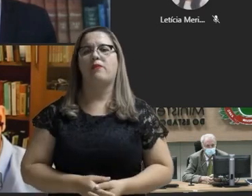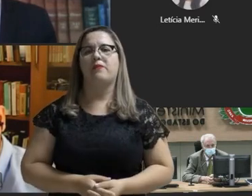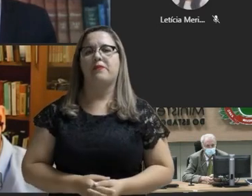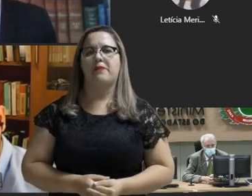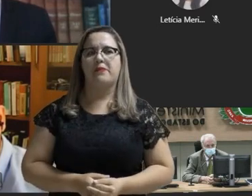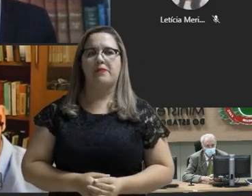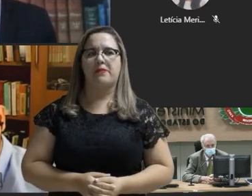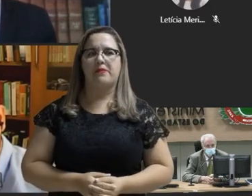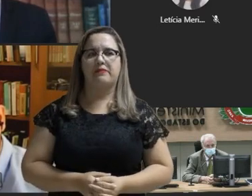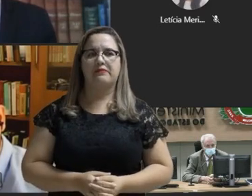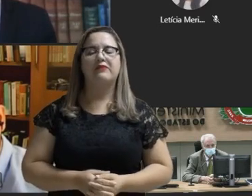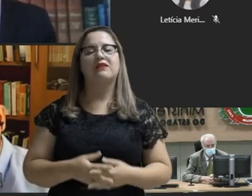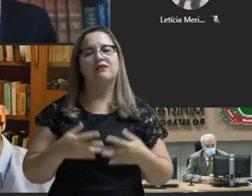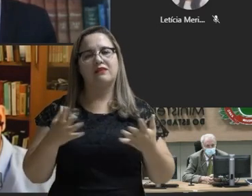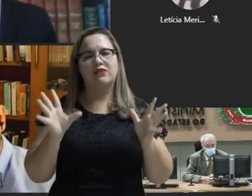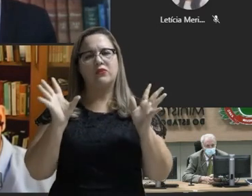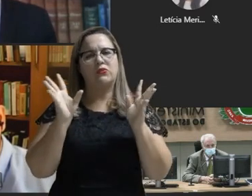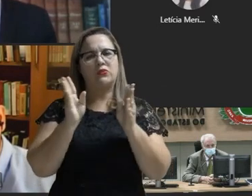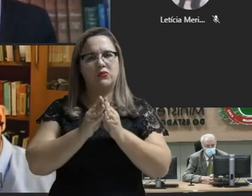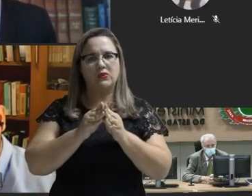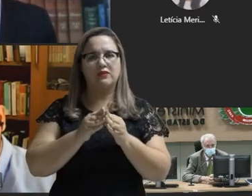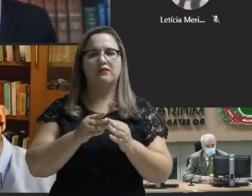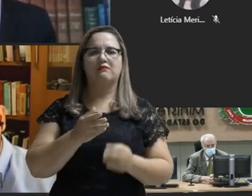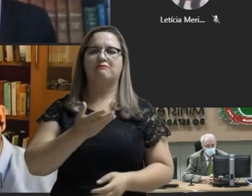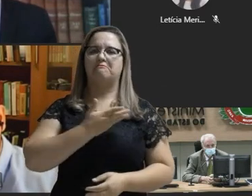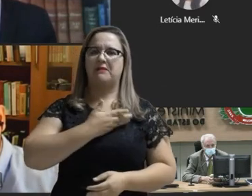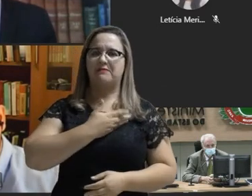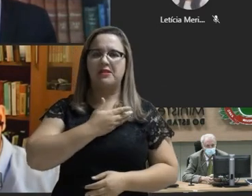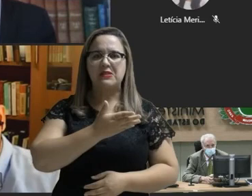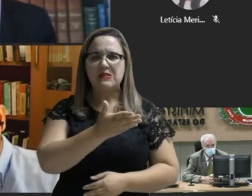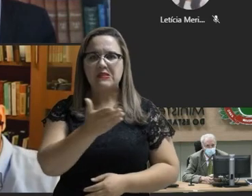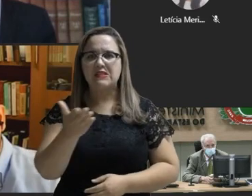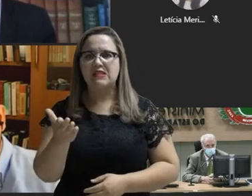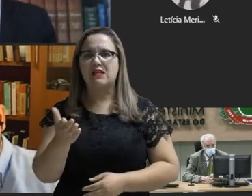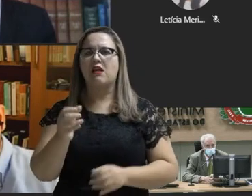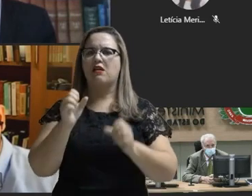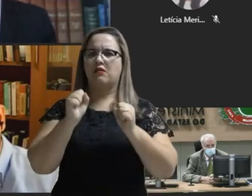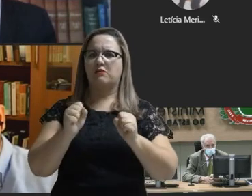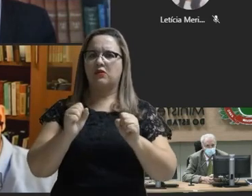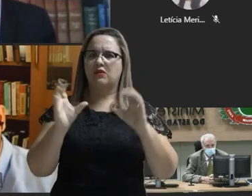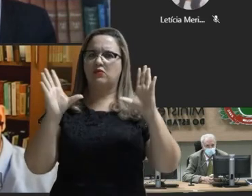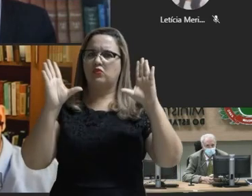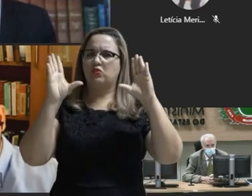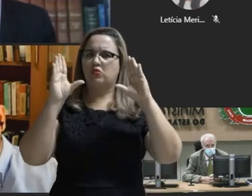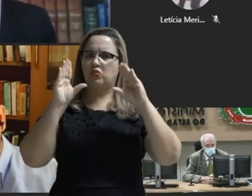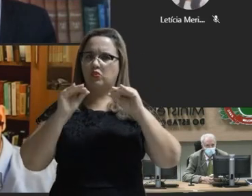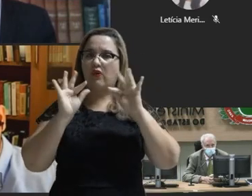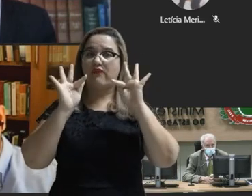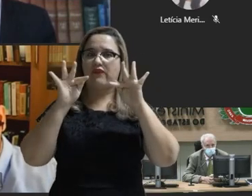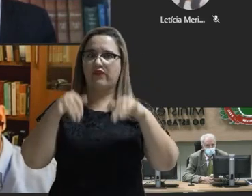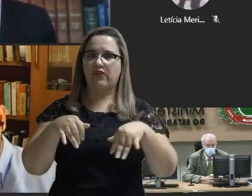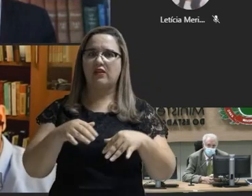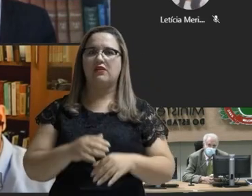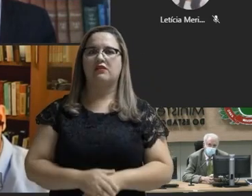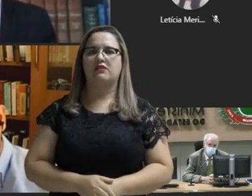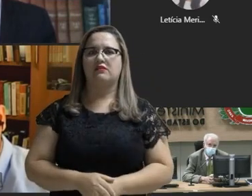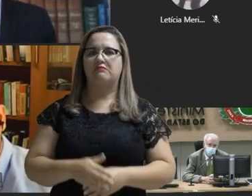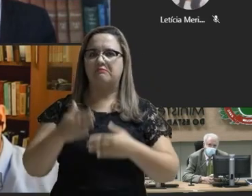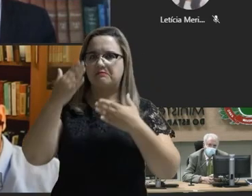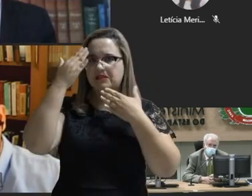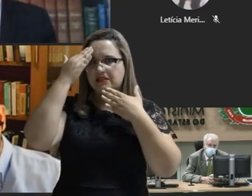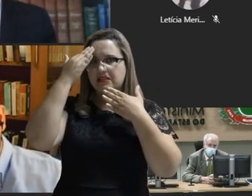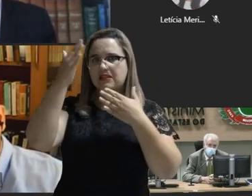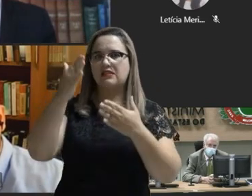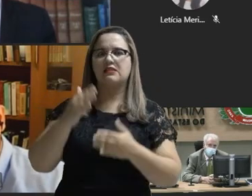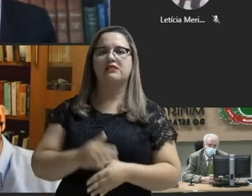Mas é isso, meus amigos. Podemos, então, despedir, agradecido ao DTI, a Letícia, a Érica, e a